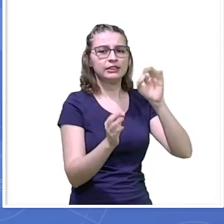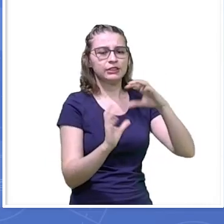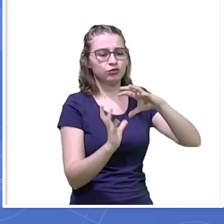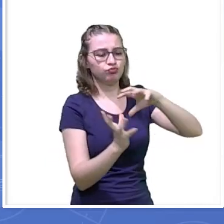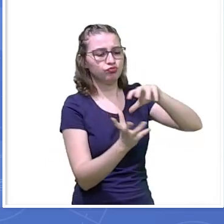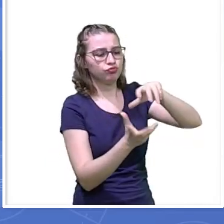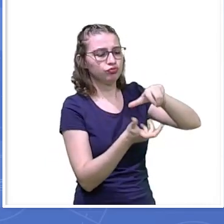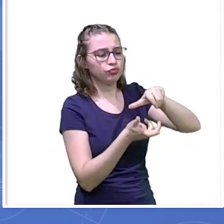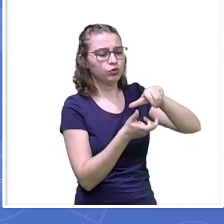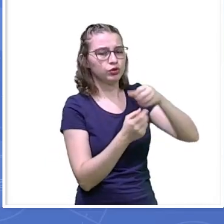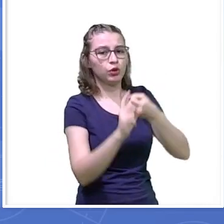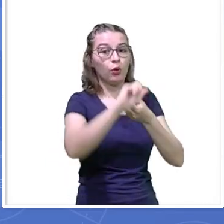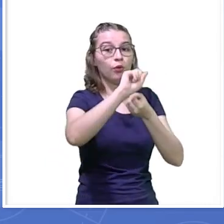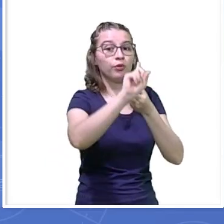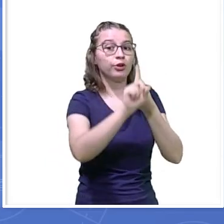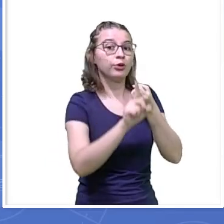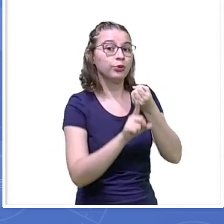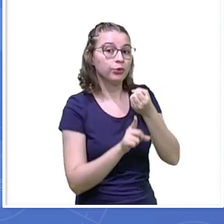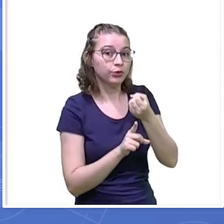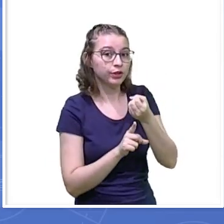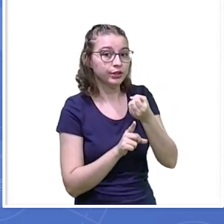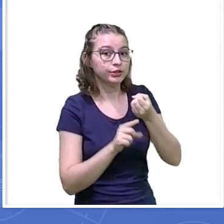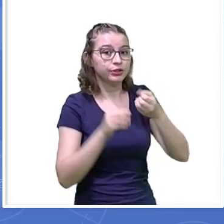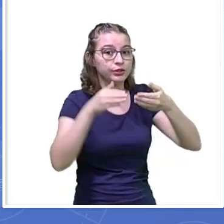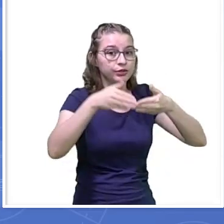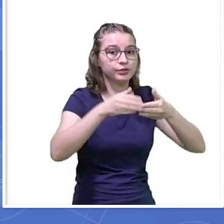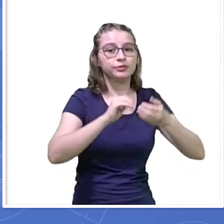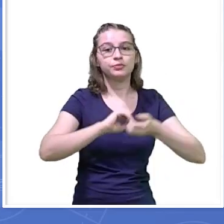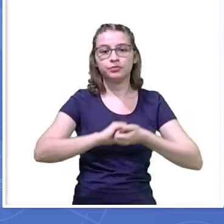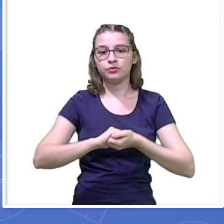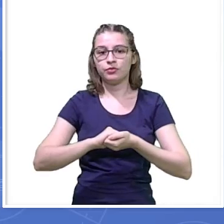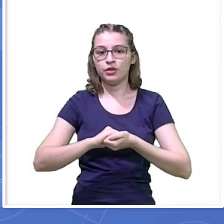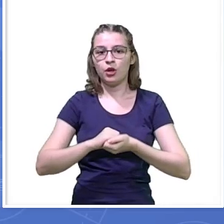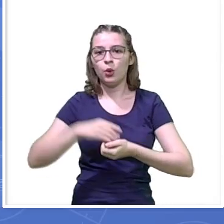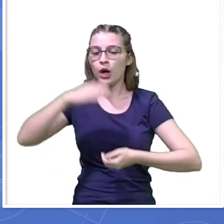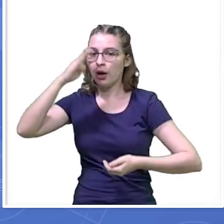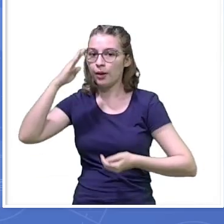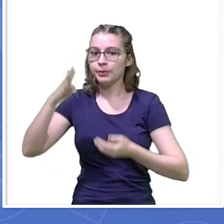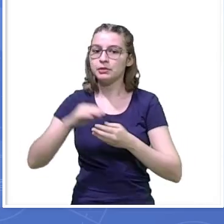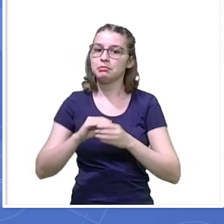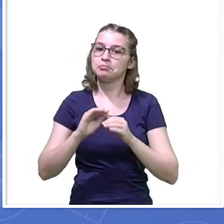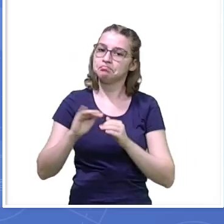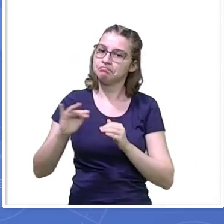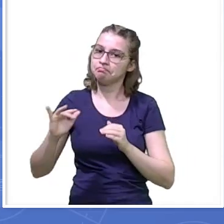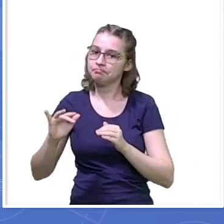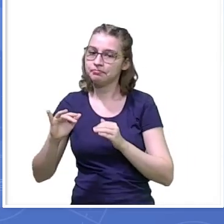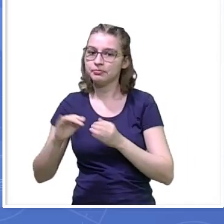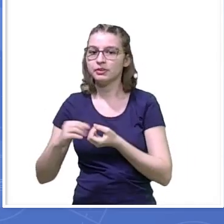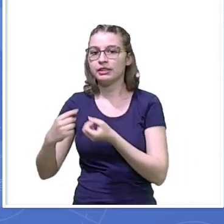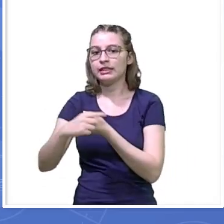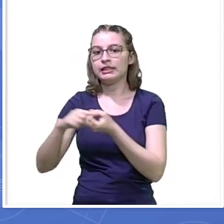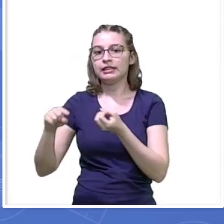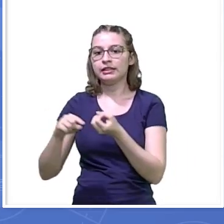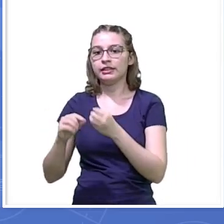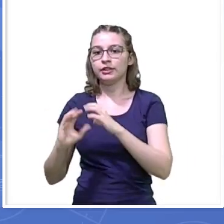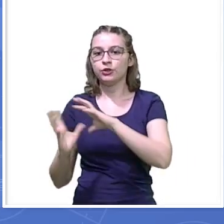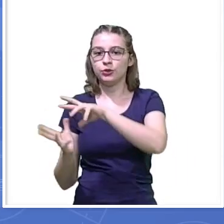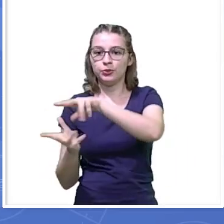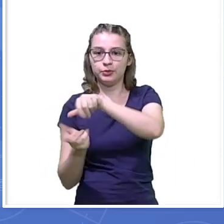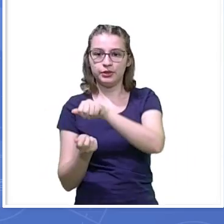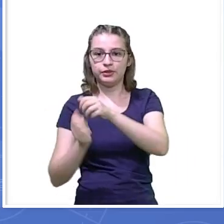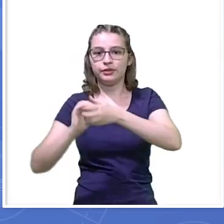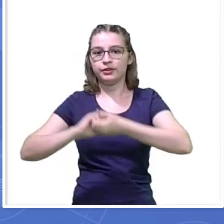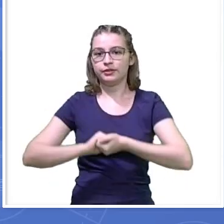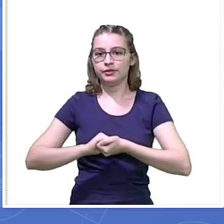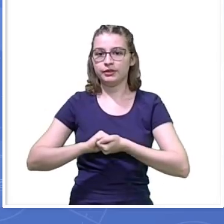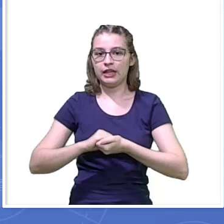Terra em relação a Greenwich, estabelecido como principal resposta do planeta. Temos aí alguns espaços em